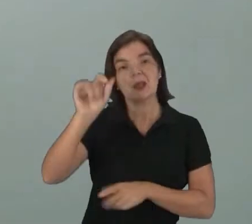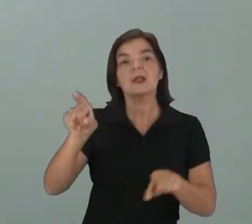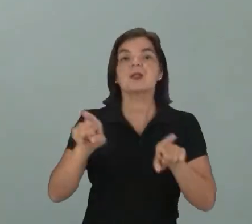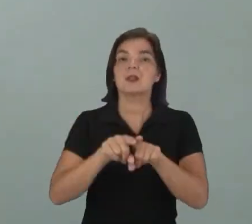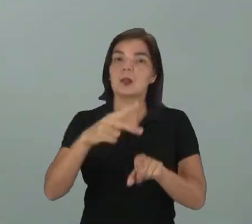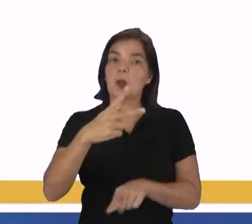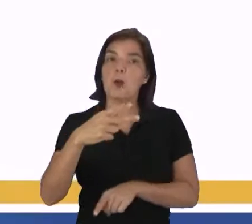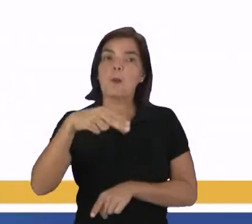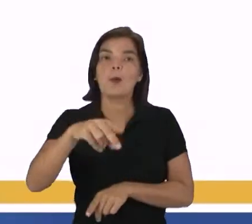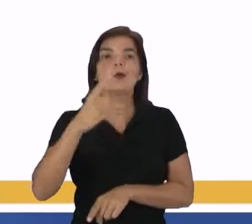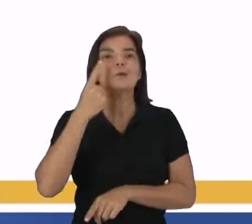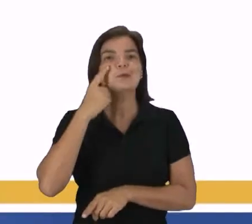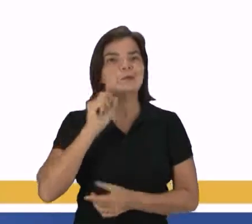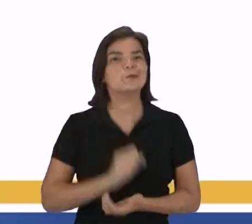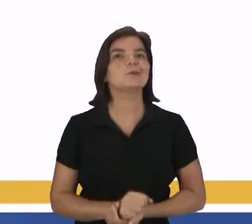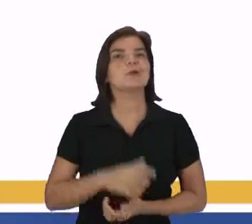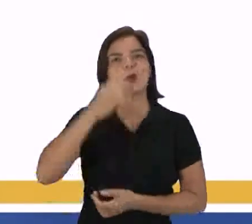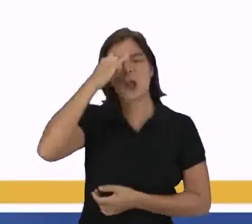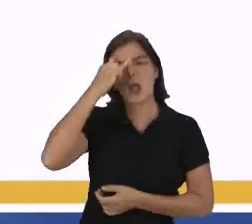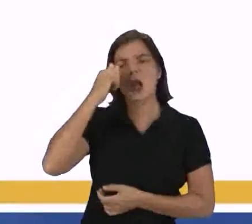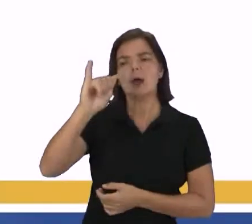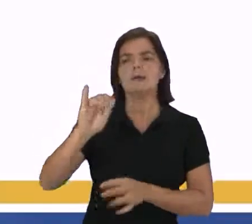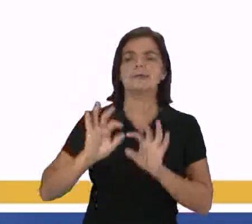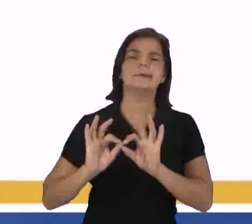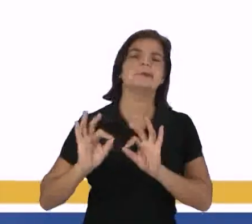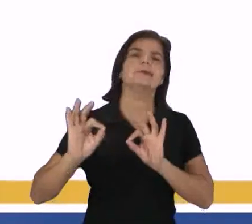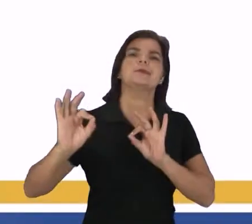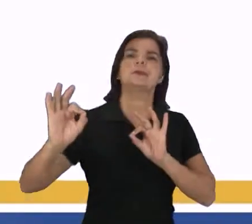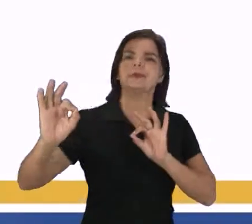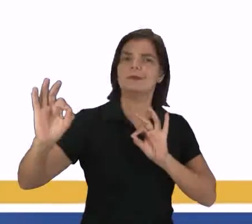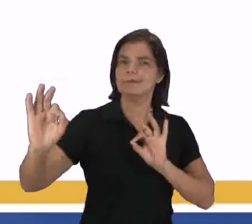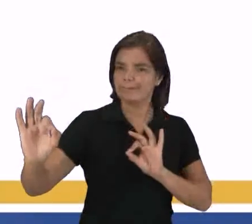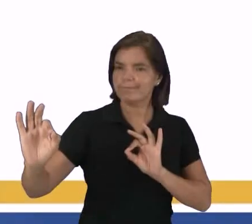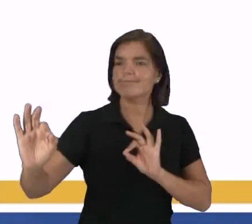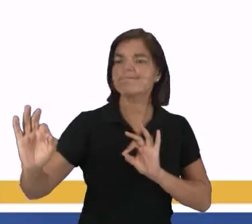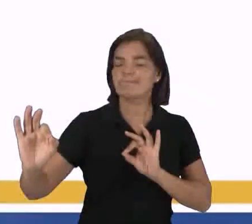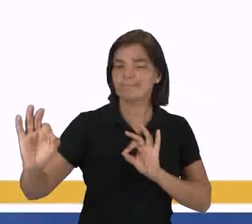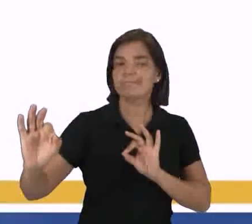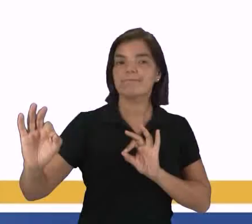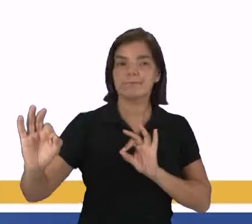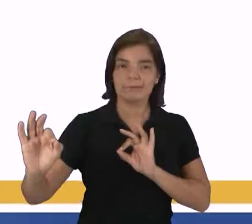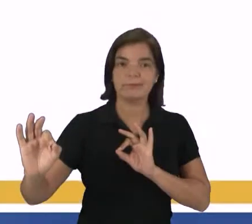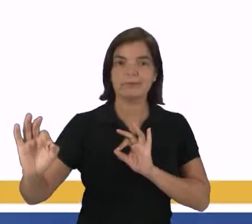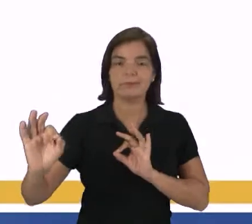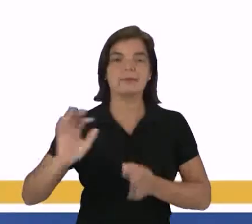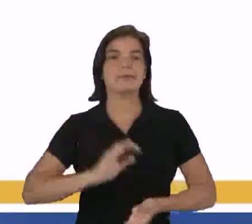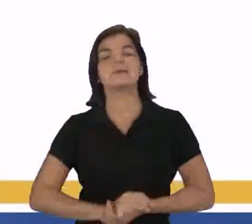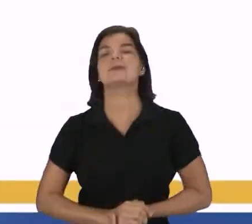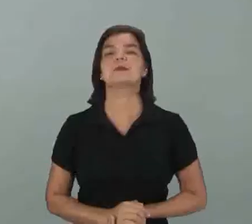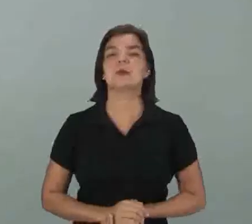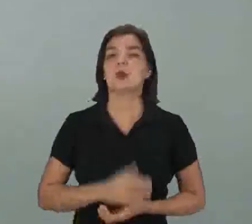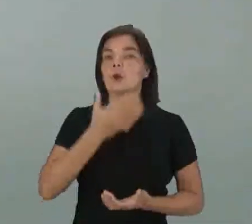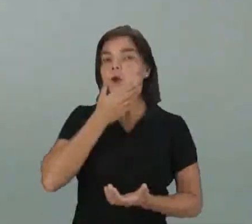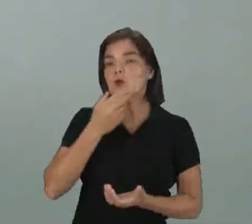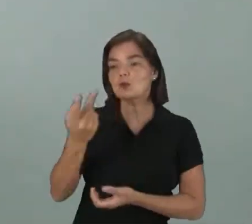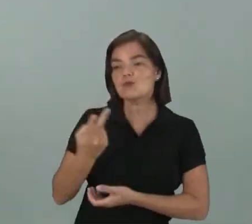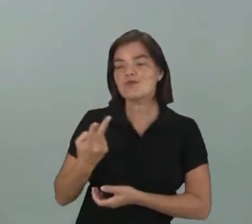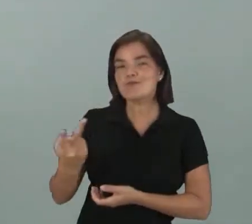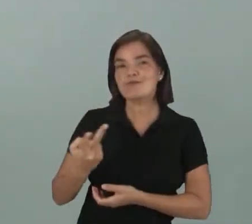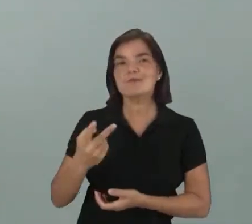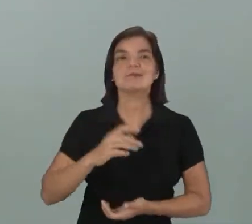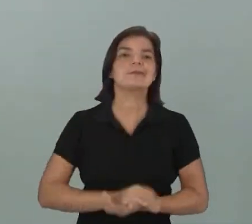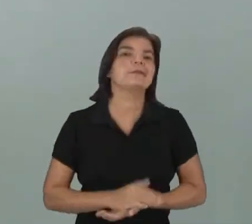este pronome nos traz. Aquilo dá a ideia de uma distância ainda maior entre o